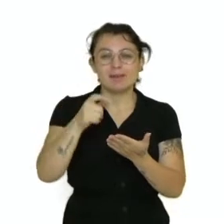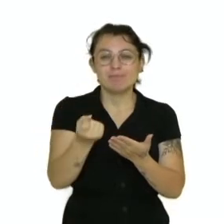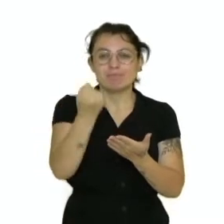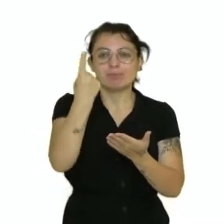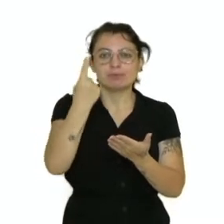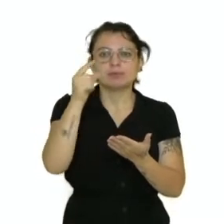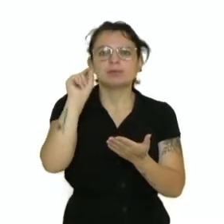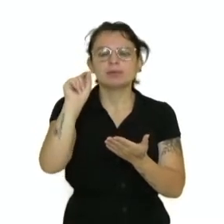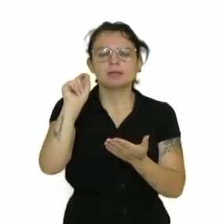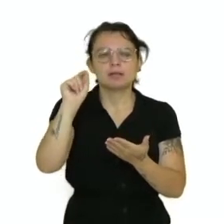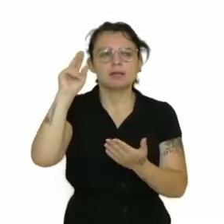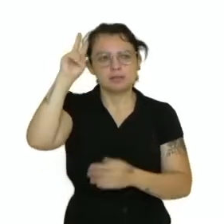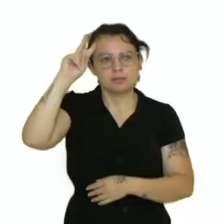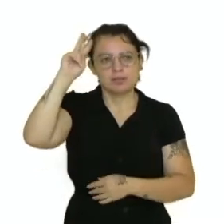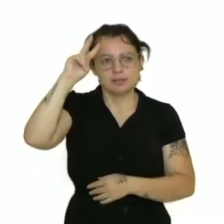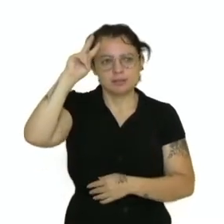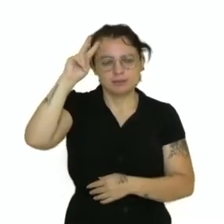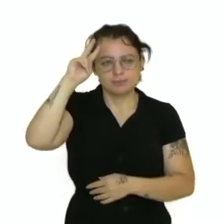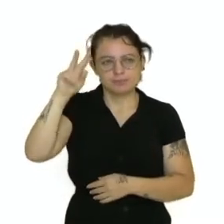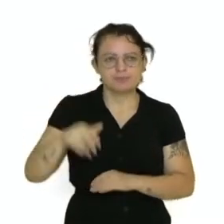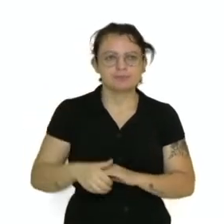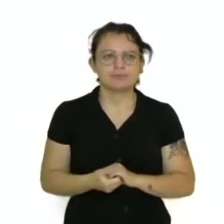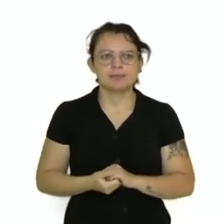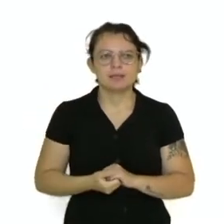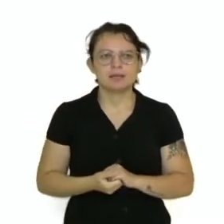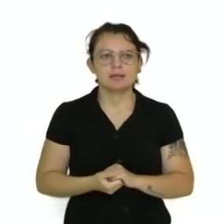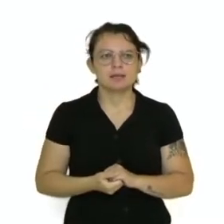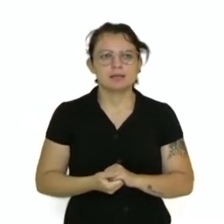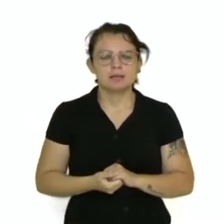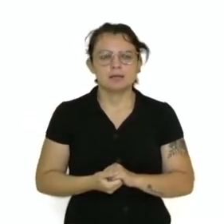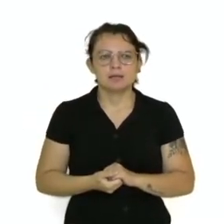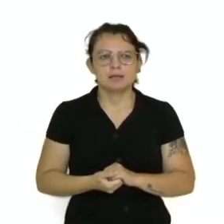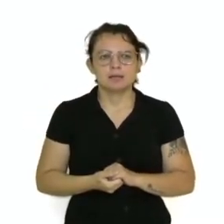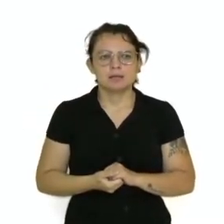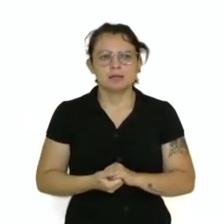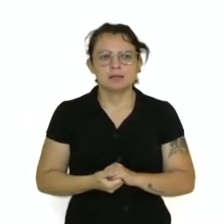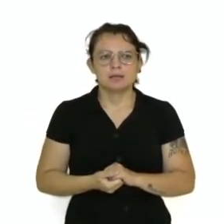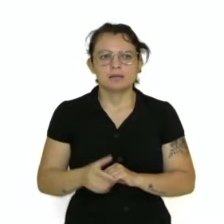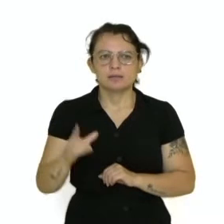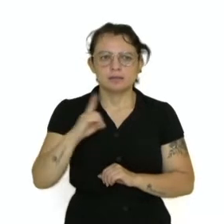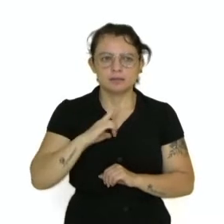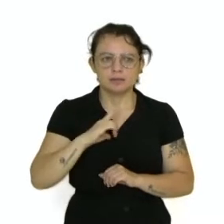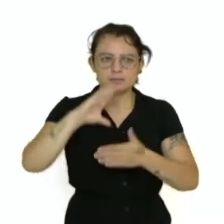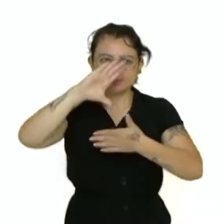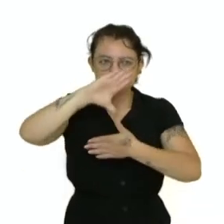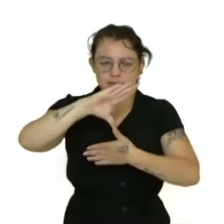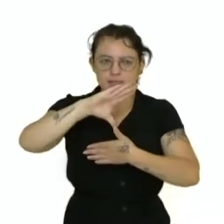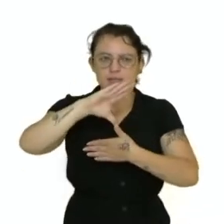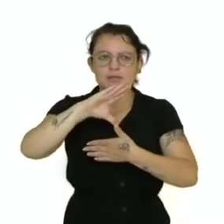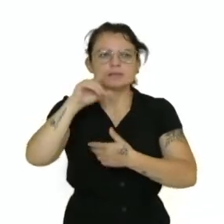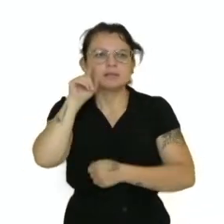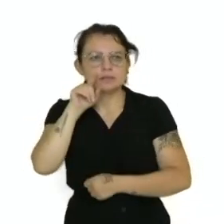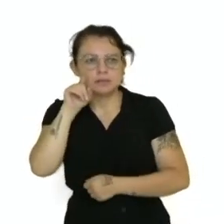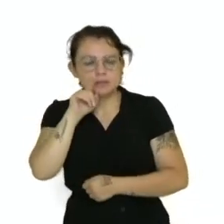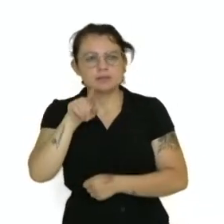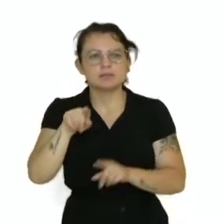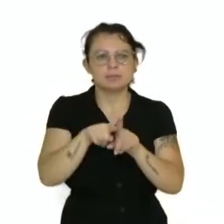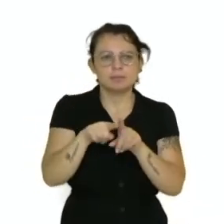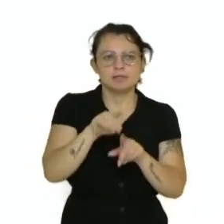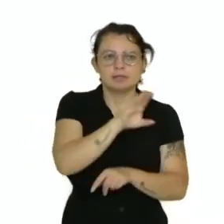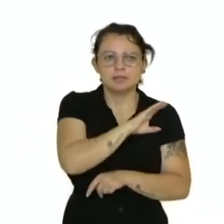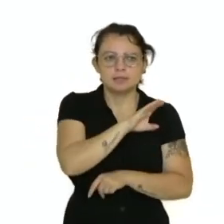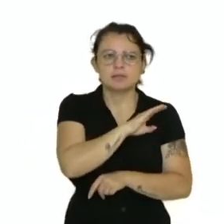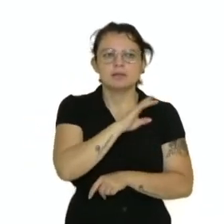como os Estados Unidos, as nações das Américas, os Estados Unidos e o Canadá também foram colonizados